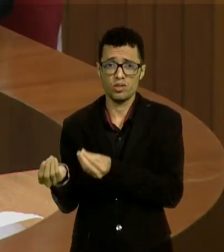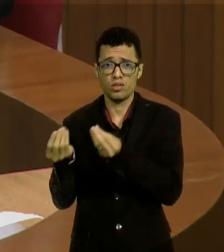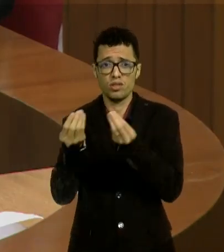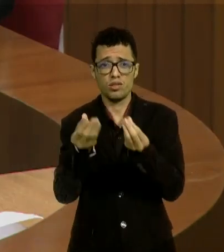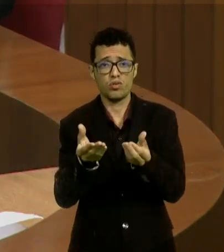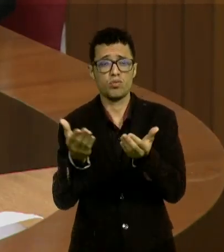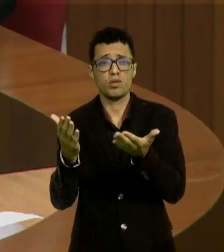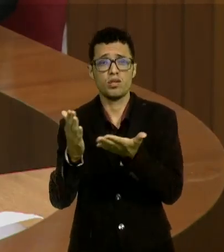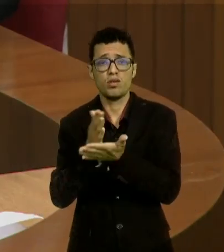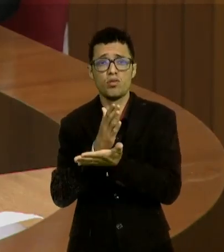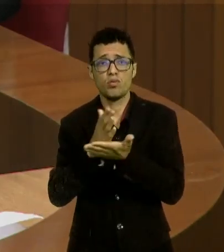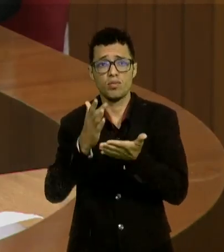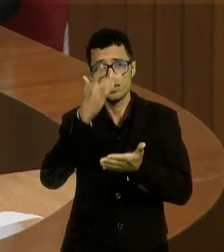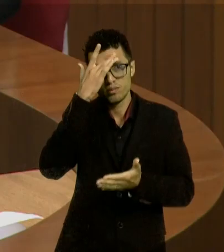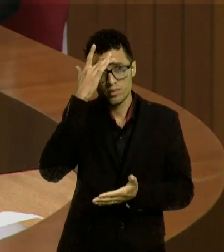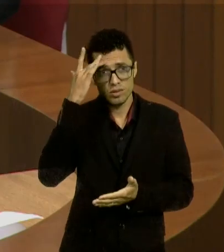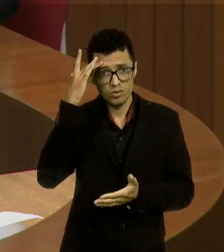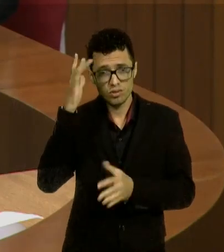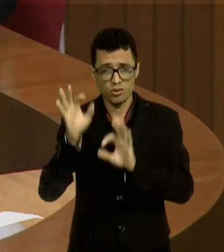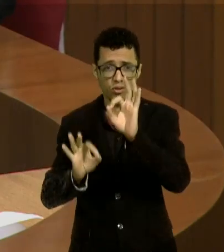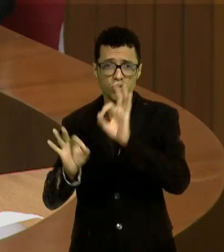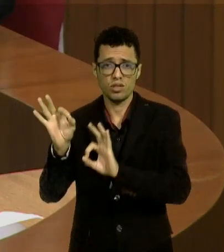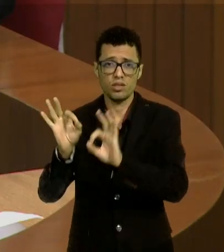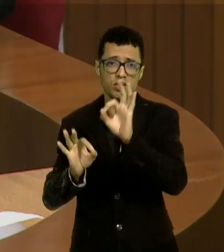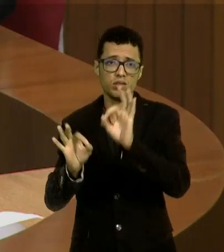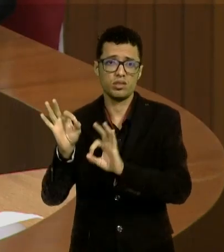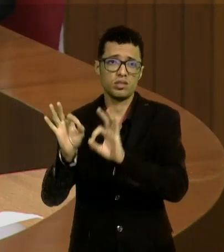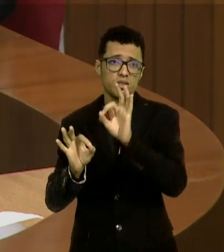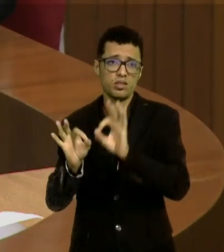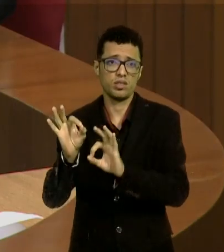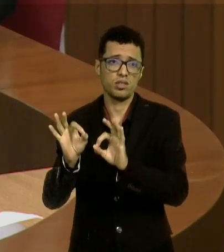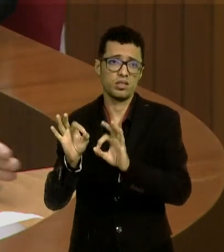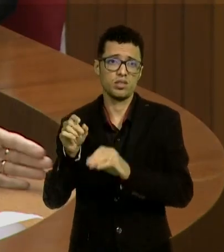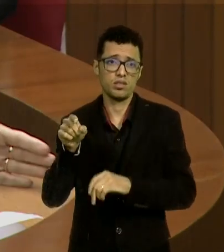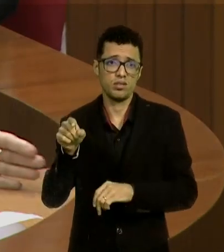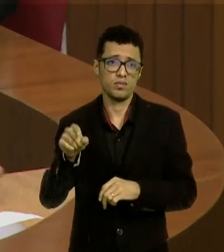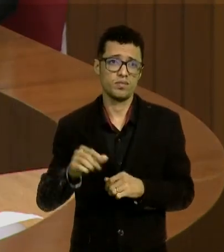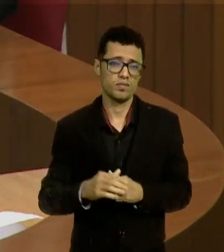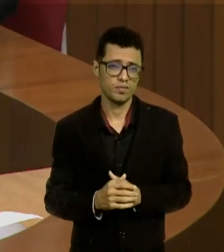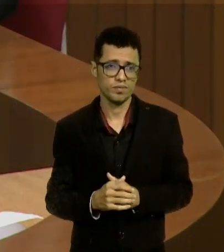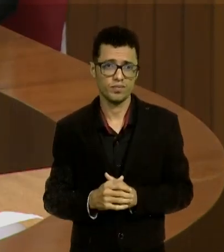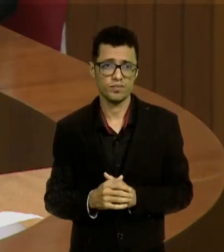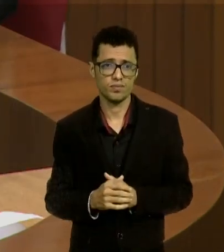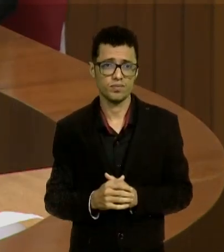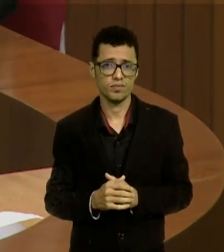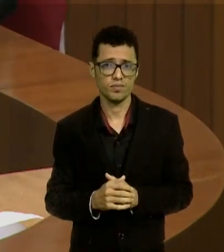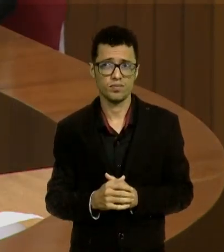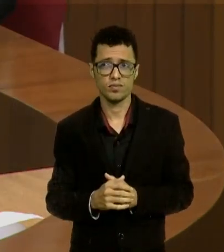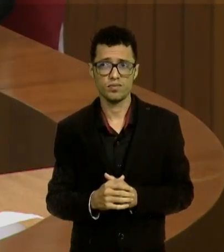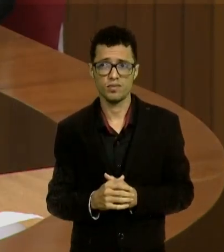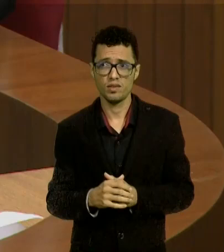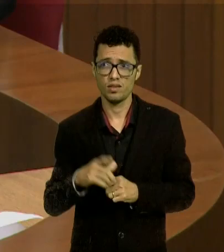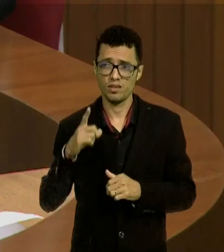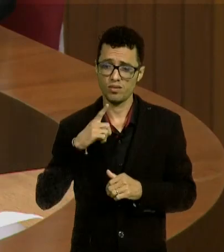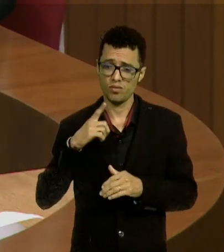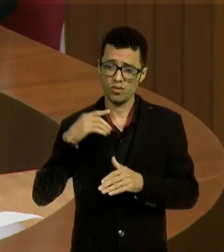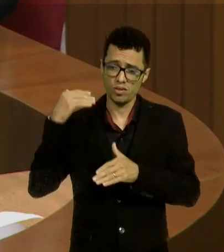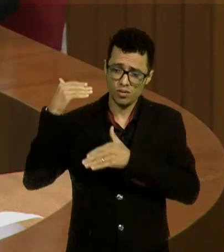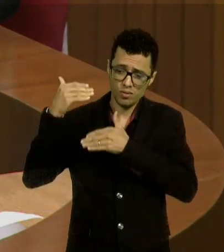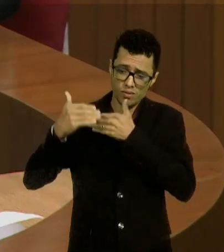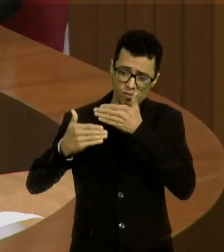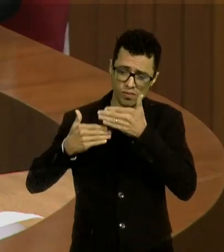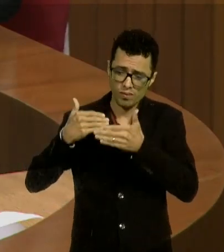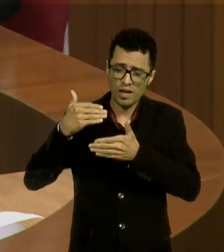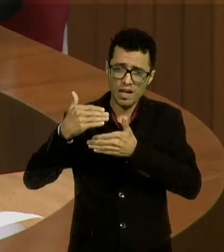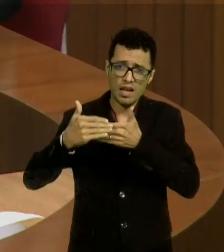pessoas comandarem a direção daquele hospital. Então, foi uma cascata de problemas, porque a